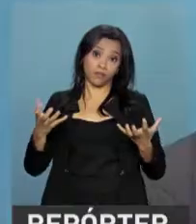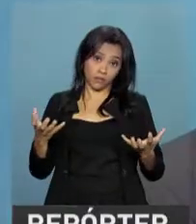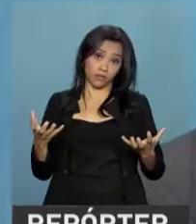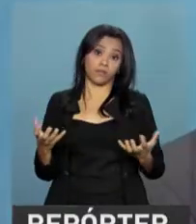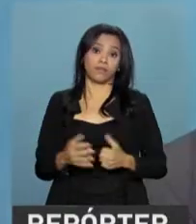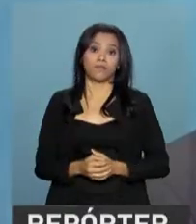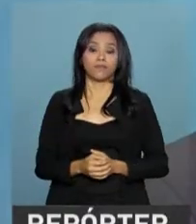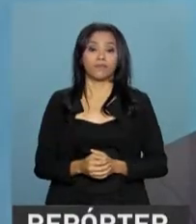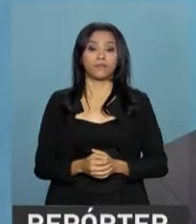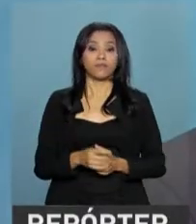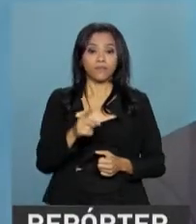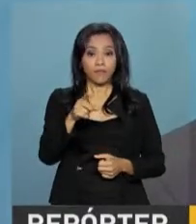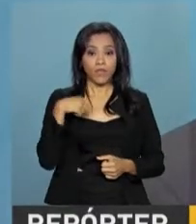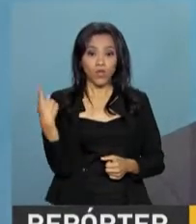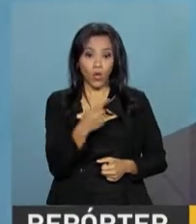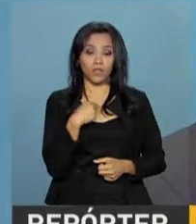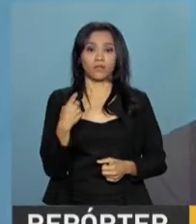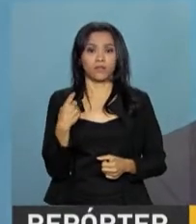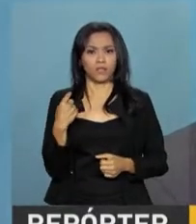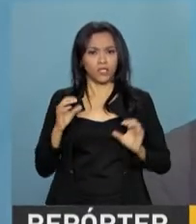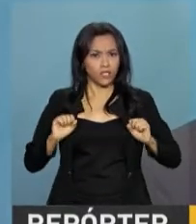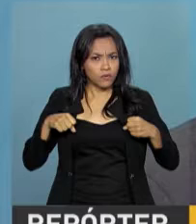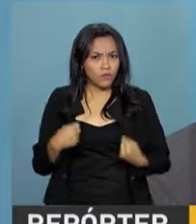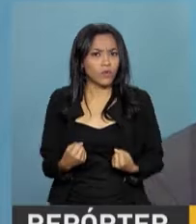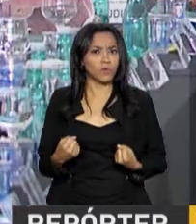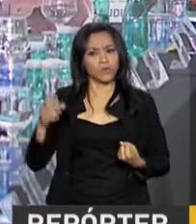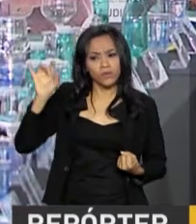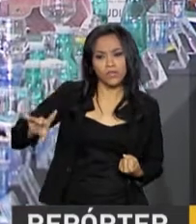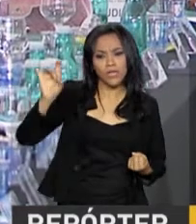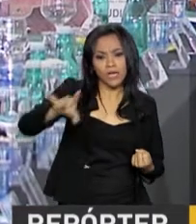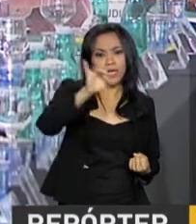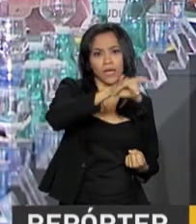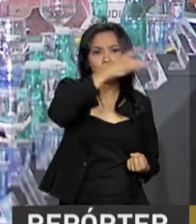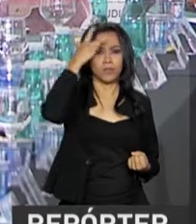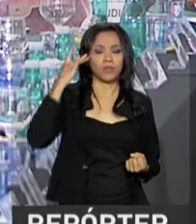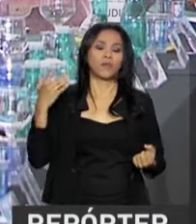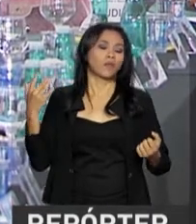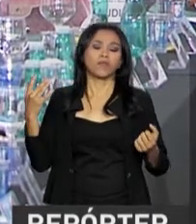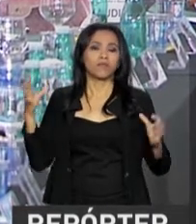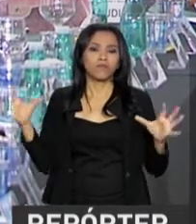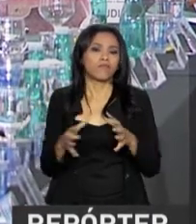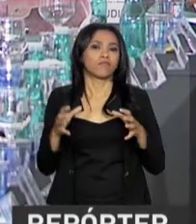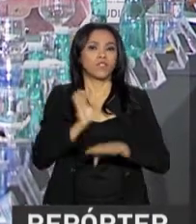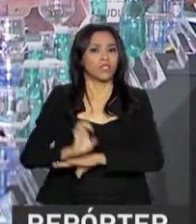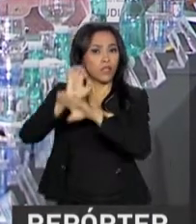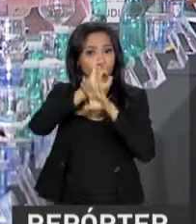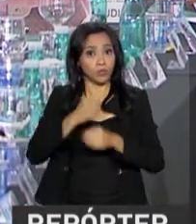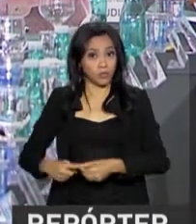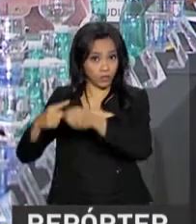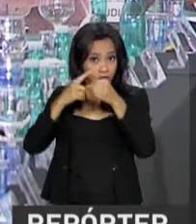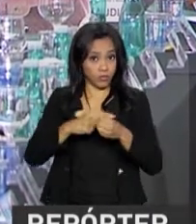aqui. Apenas juntos, com esforços coordenados e bem articulados entre a União, os estados e